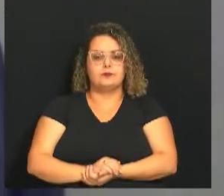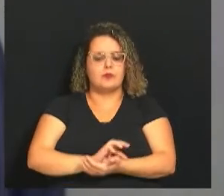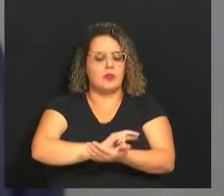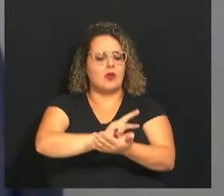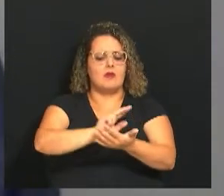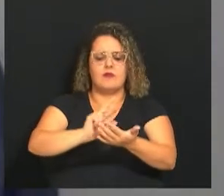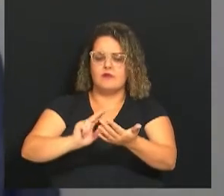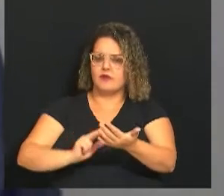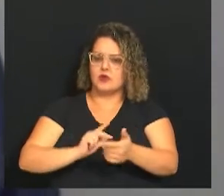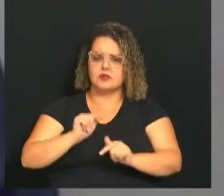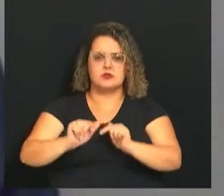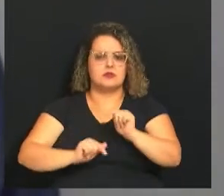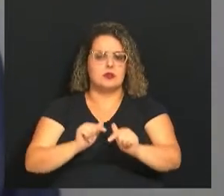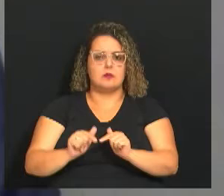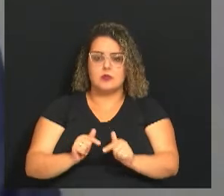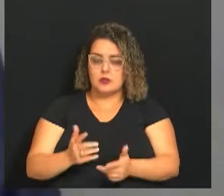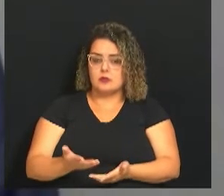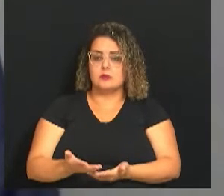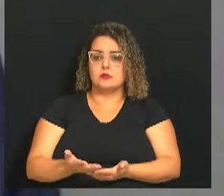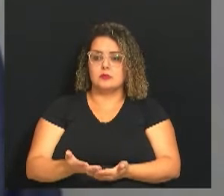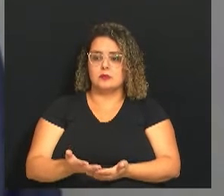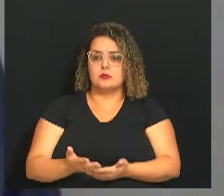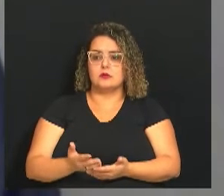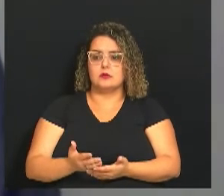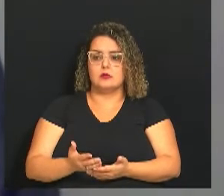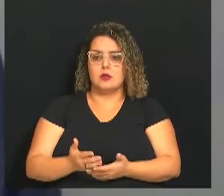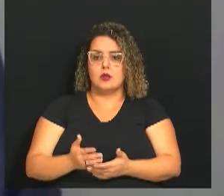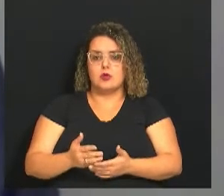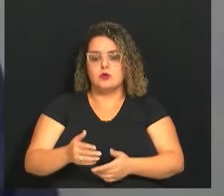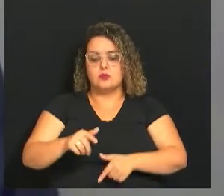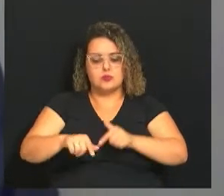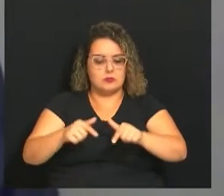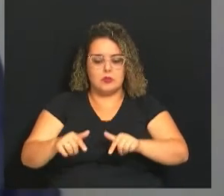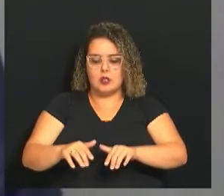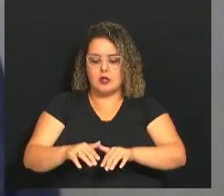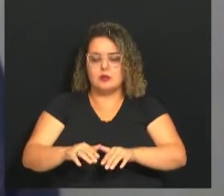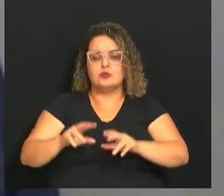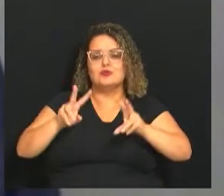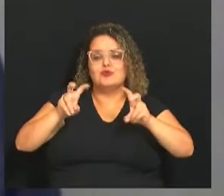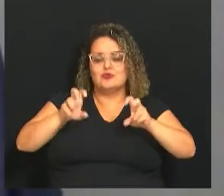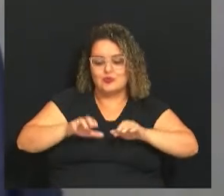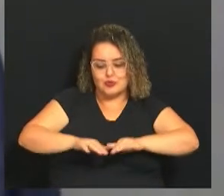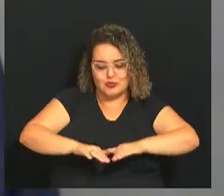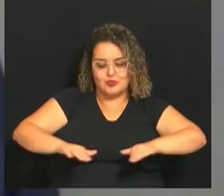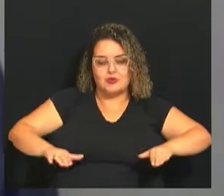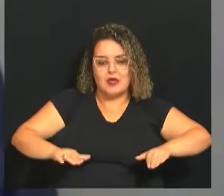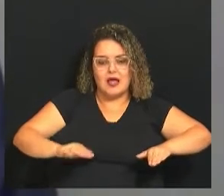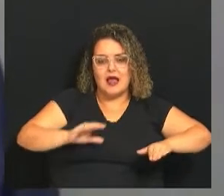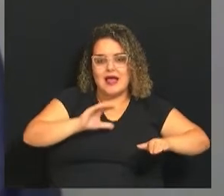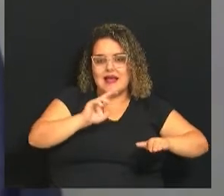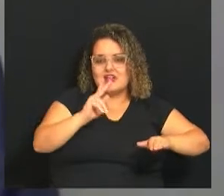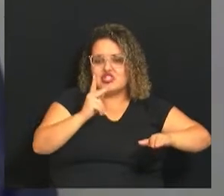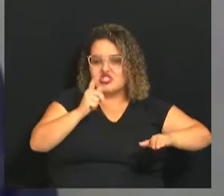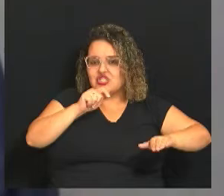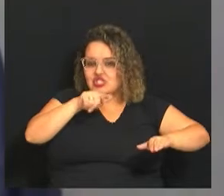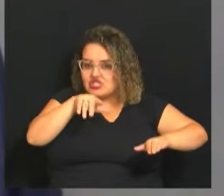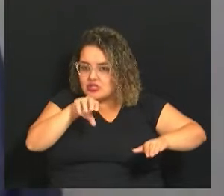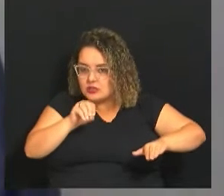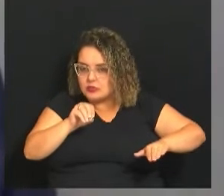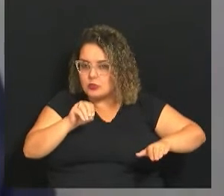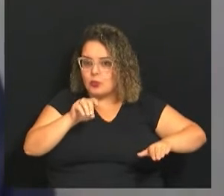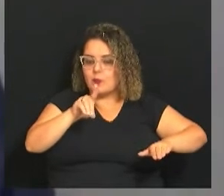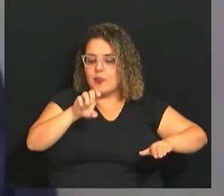funcionários, principalmente o pessoal de chão de fábrica, que tem costume de, antes do café da manhã, tomar uma dose de